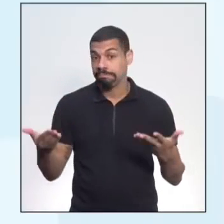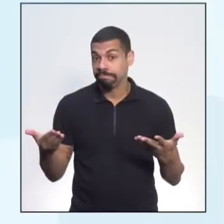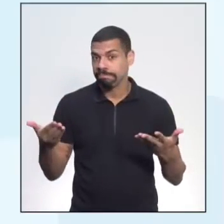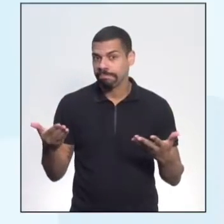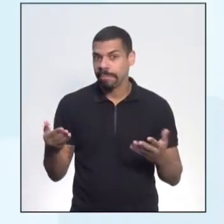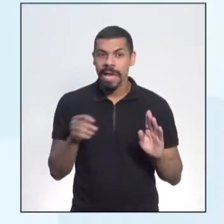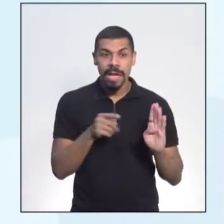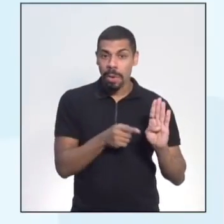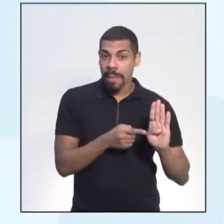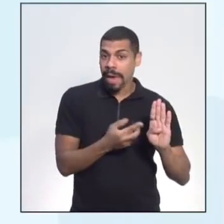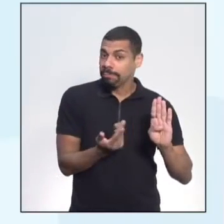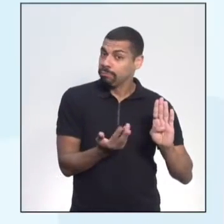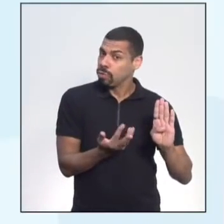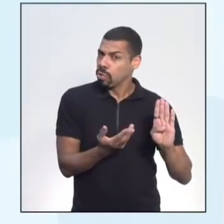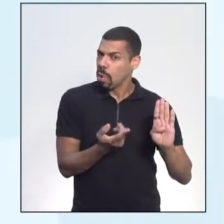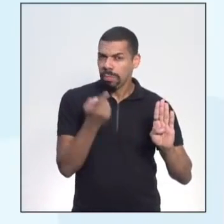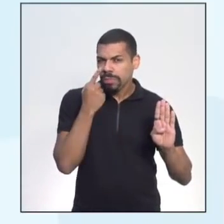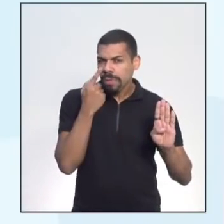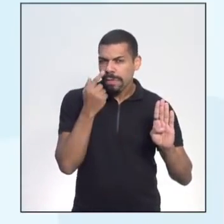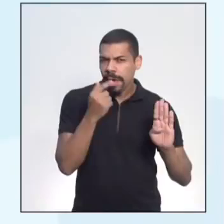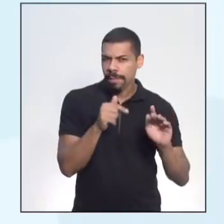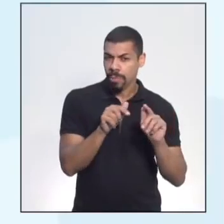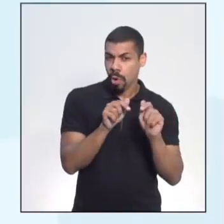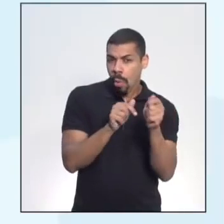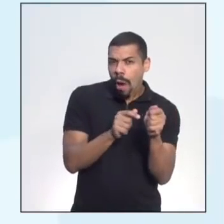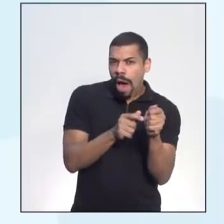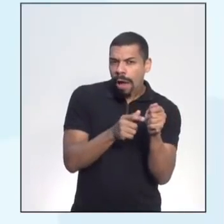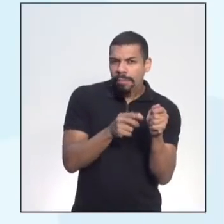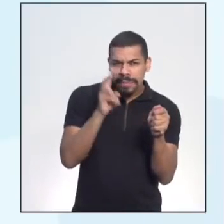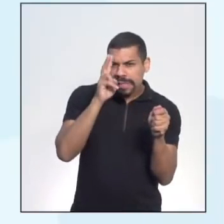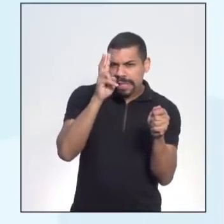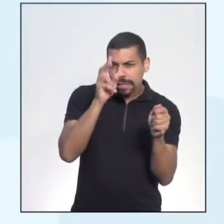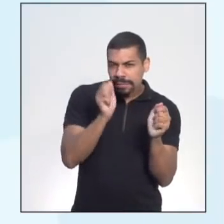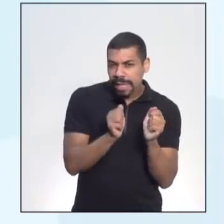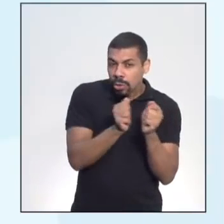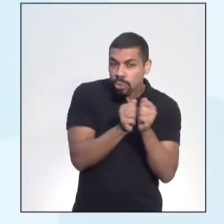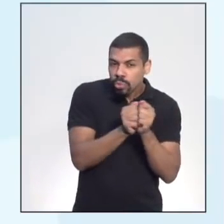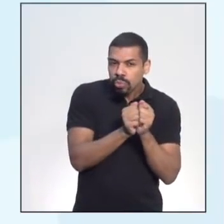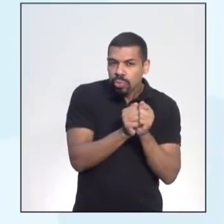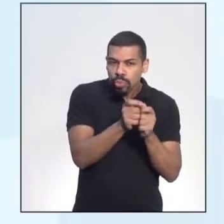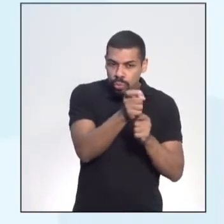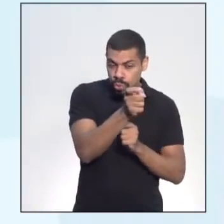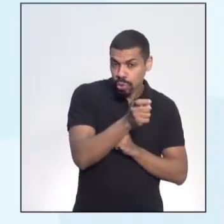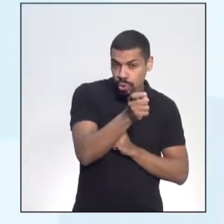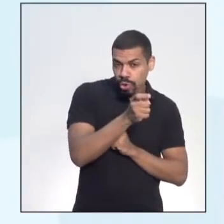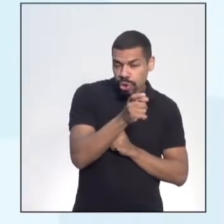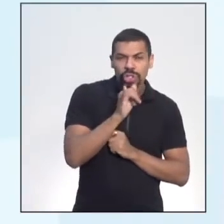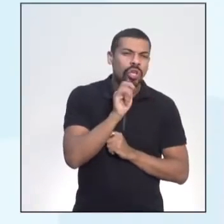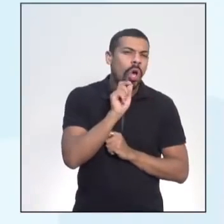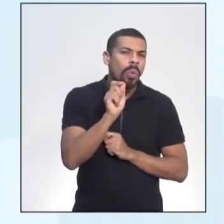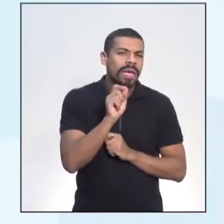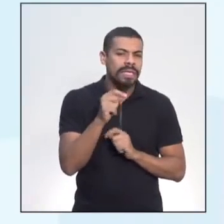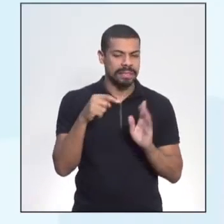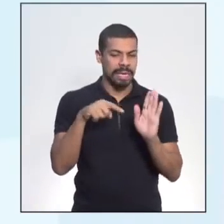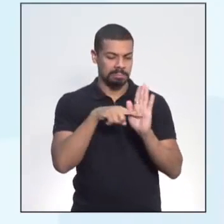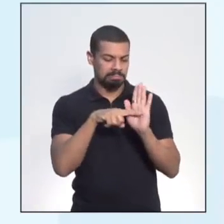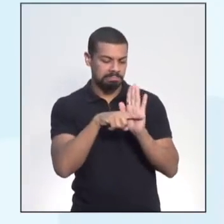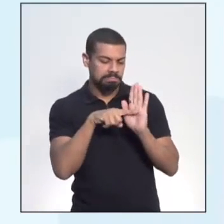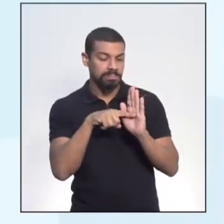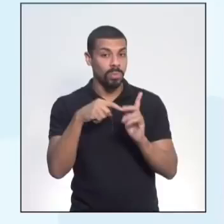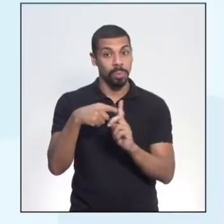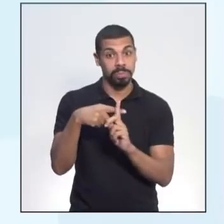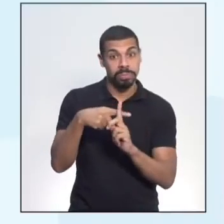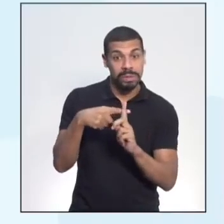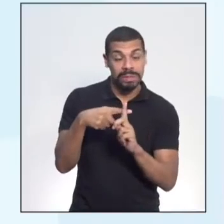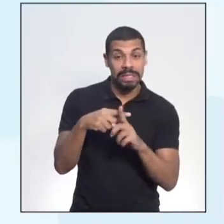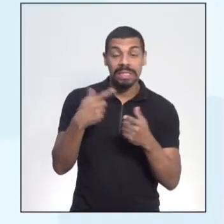Mesma coisa no item B. Você vai olhar o coeficiente A, que é aquele que acompanha o x, e vai falar se ele é positivo ou negativo